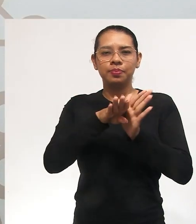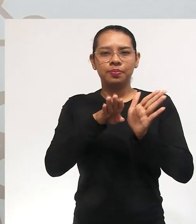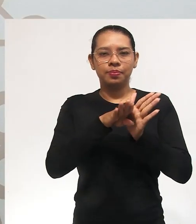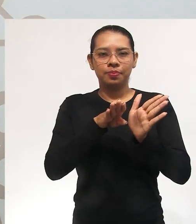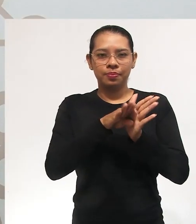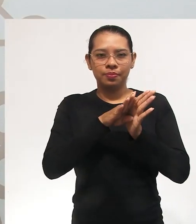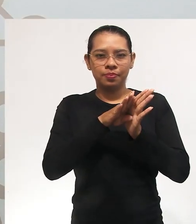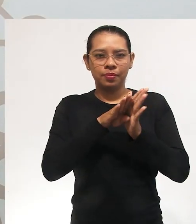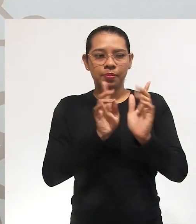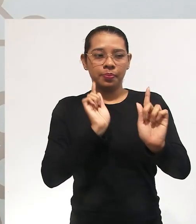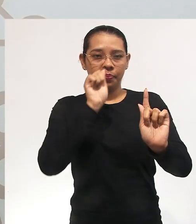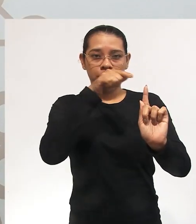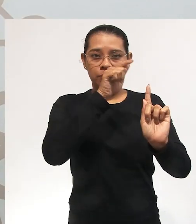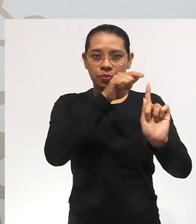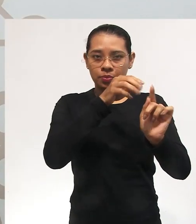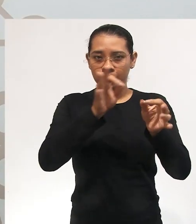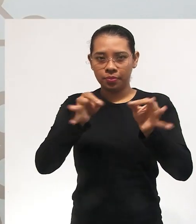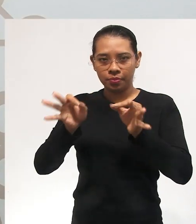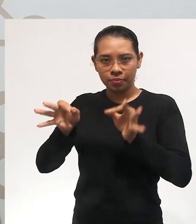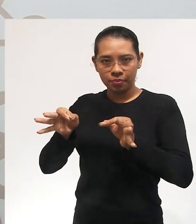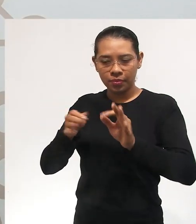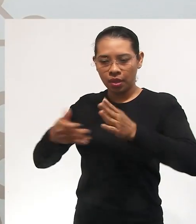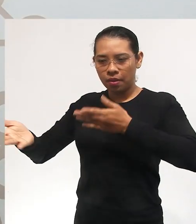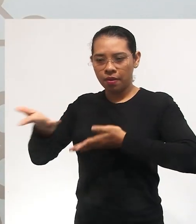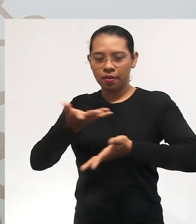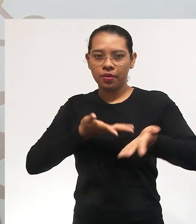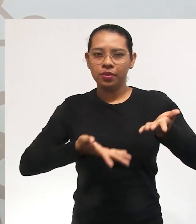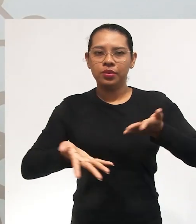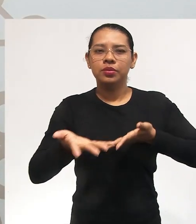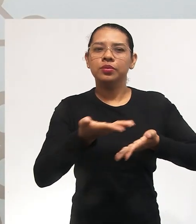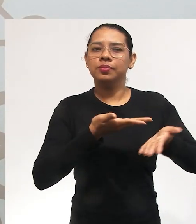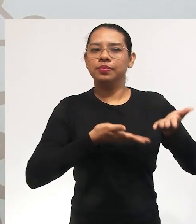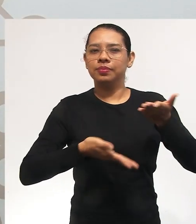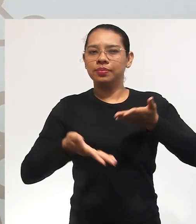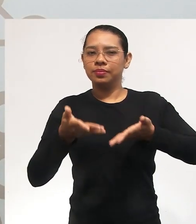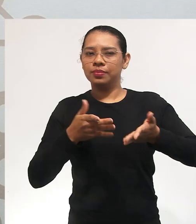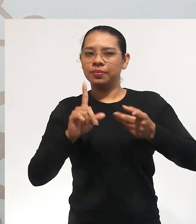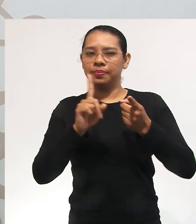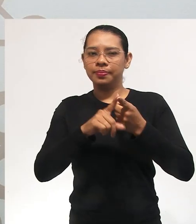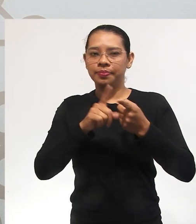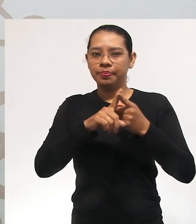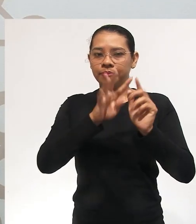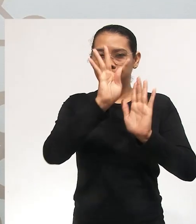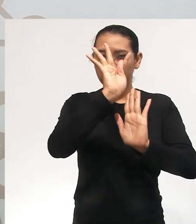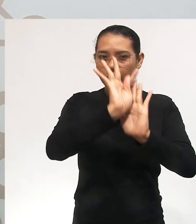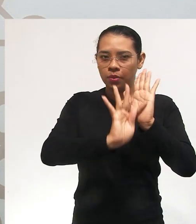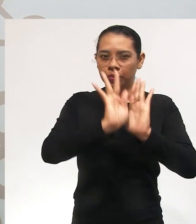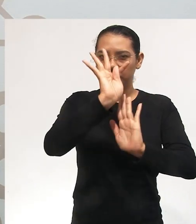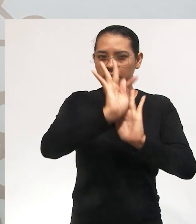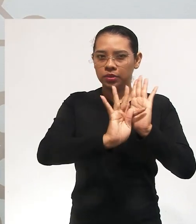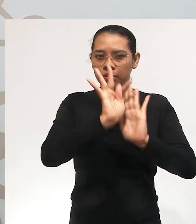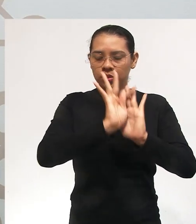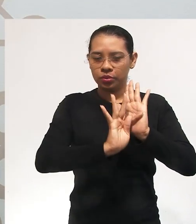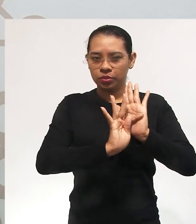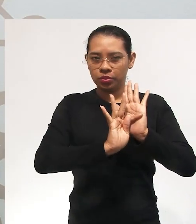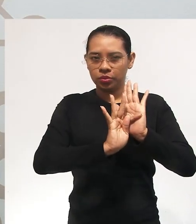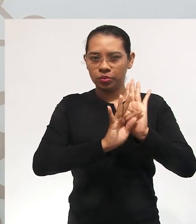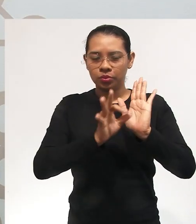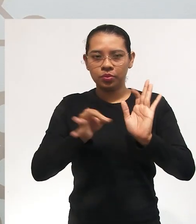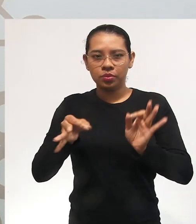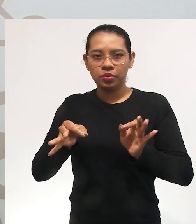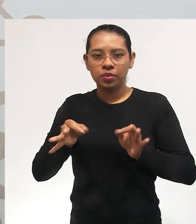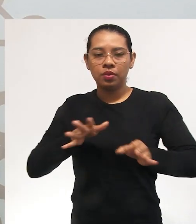de trabalhar, promover a interação, de trabalhar com gêneros, e às vezes a gente, como professor de